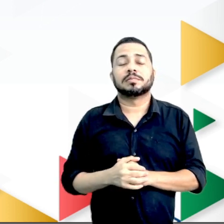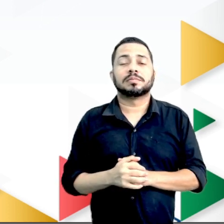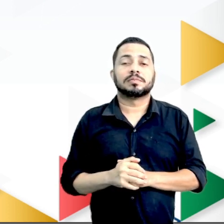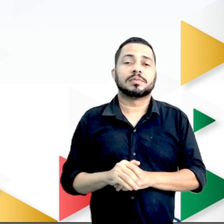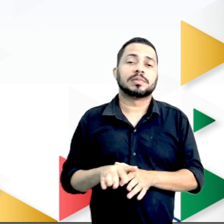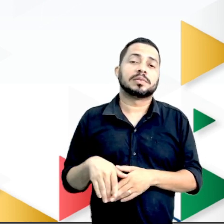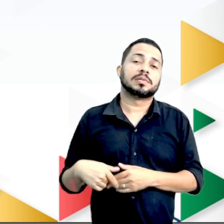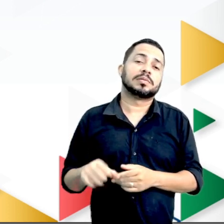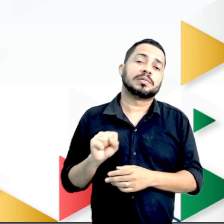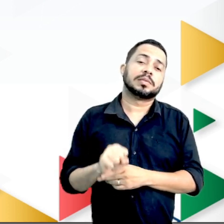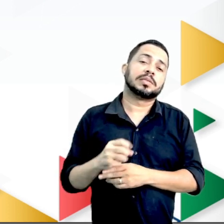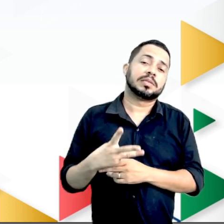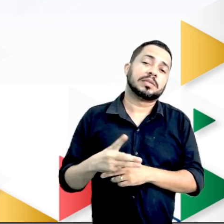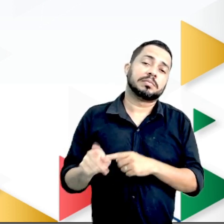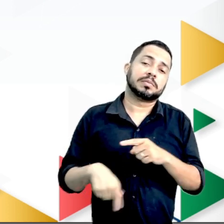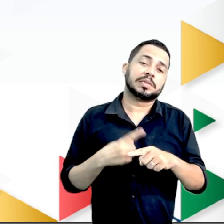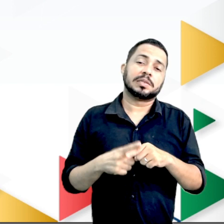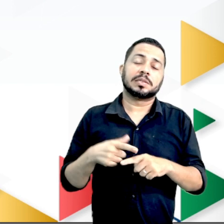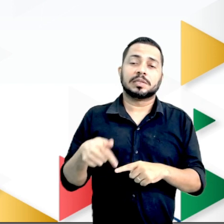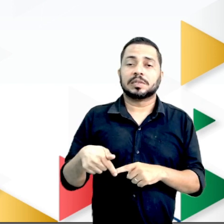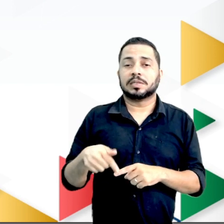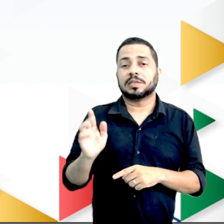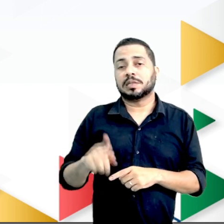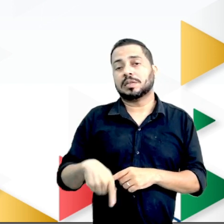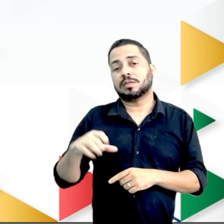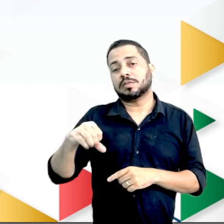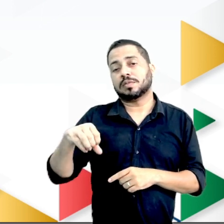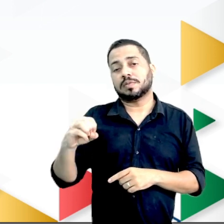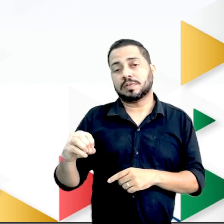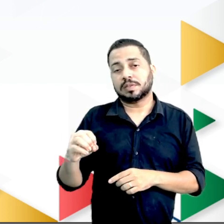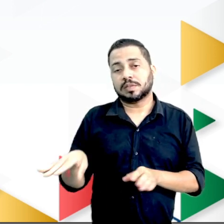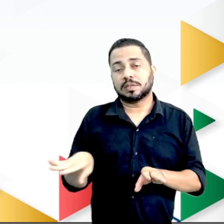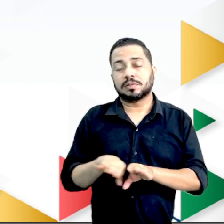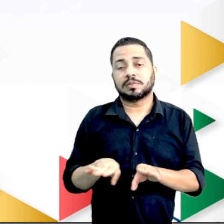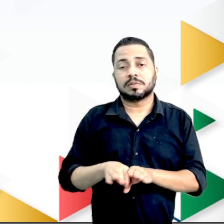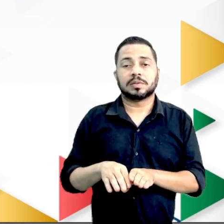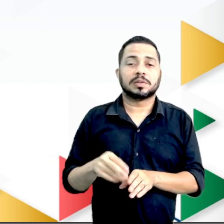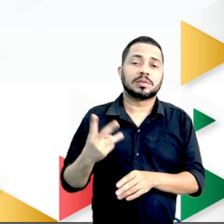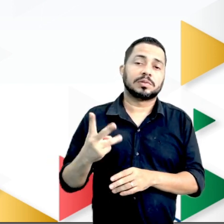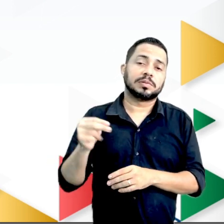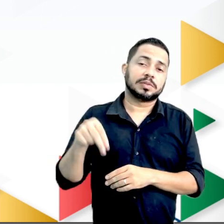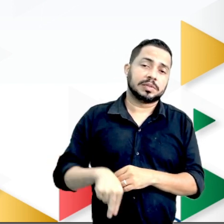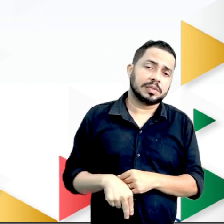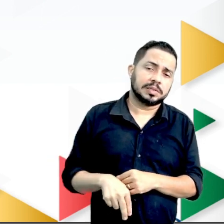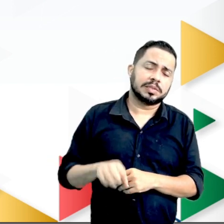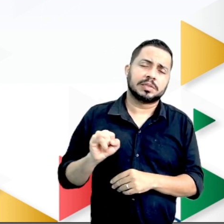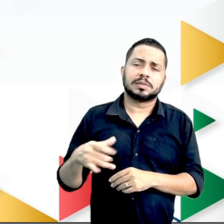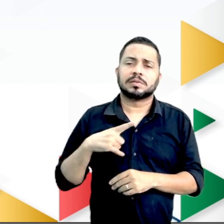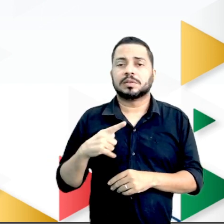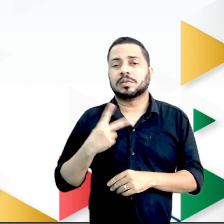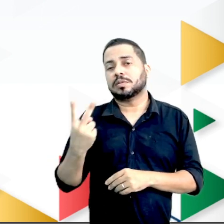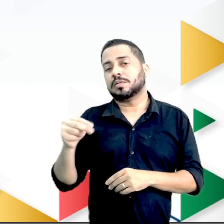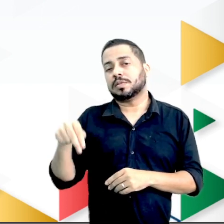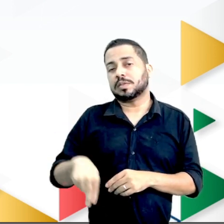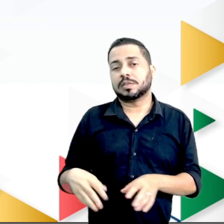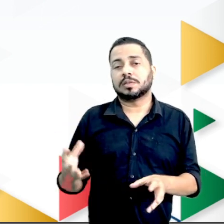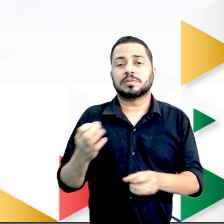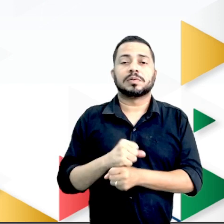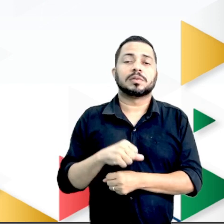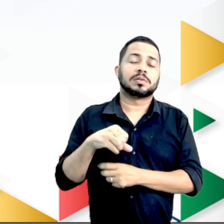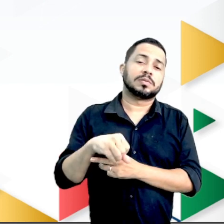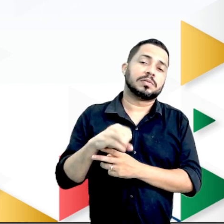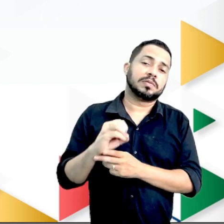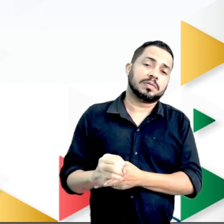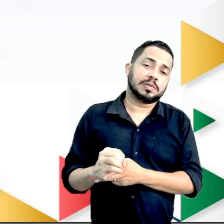sinal. 83 mais 7 vai dar 90. 90 igual a 2N. Se eu tenho 2N igual a 90,